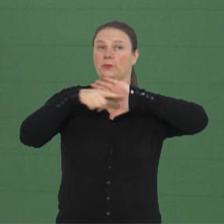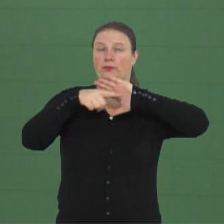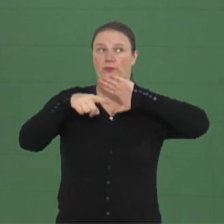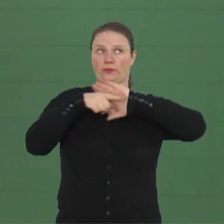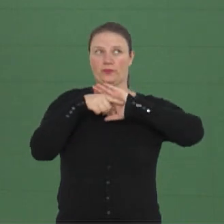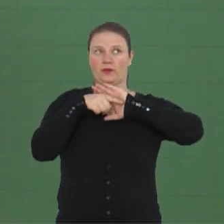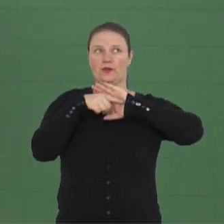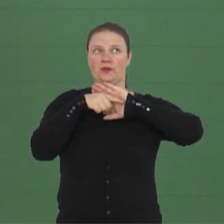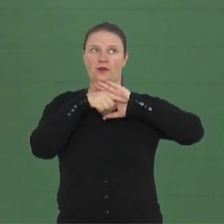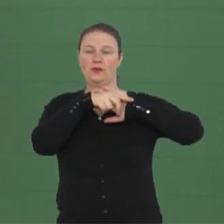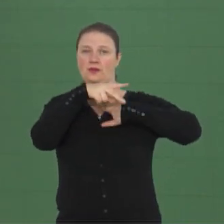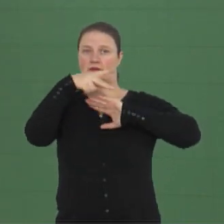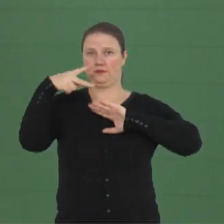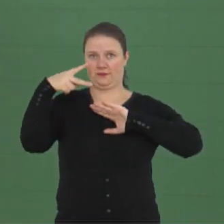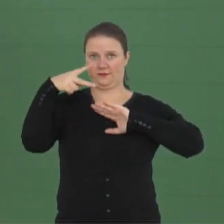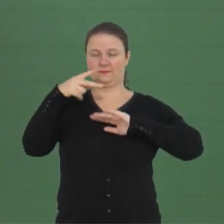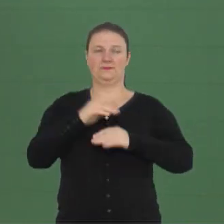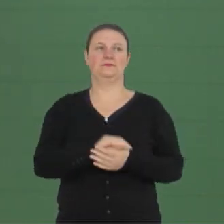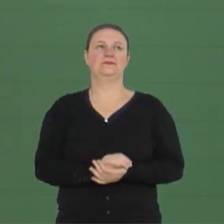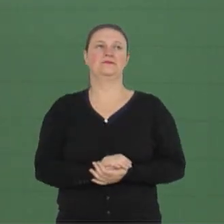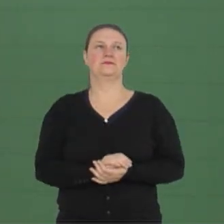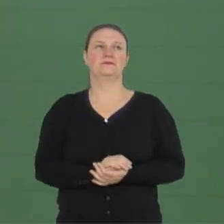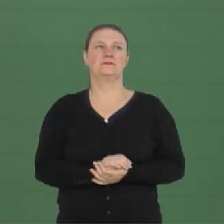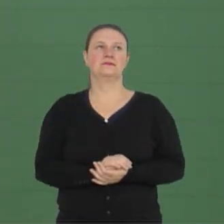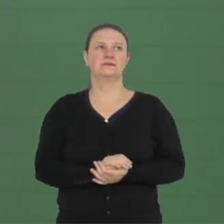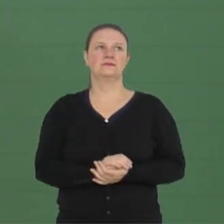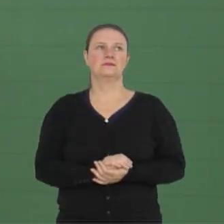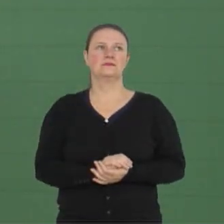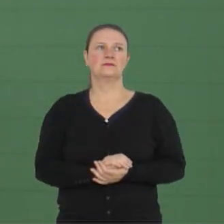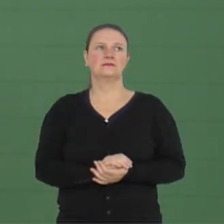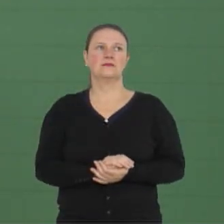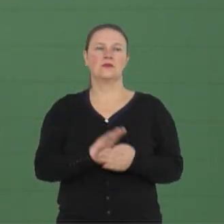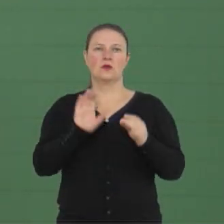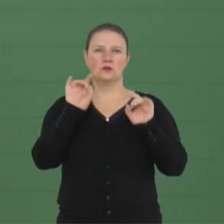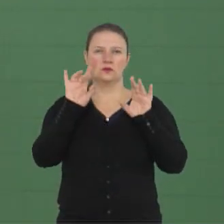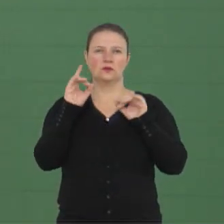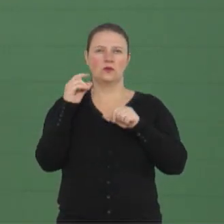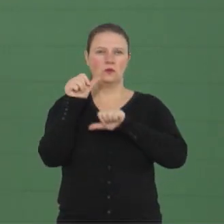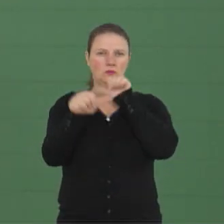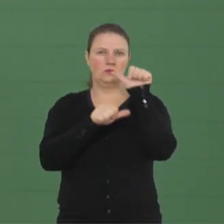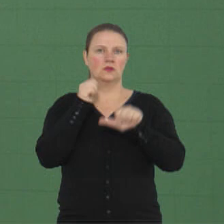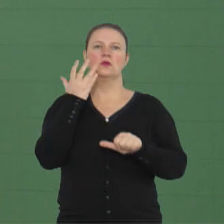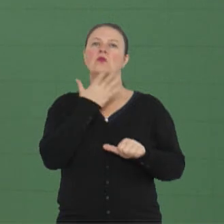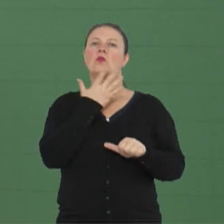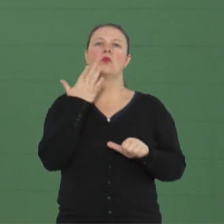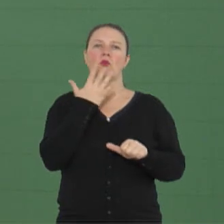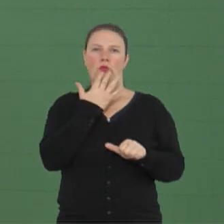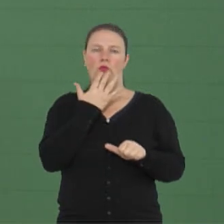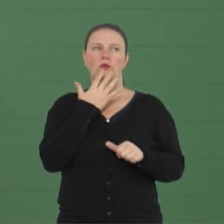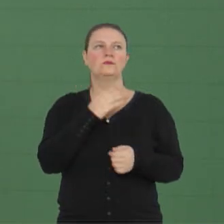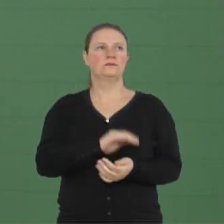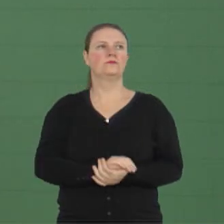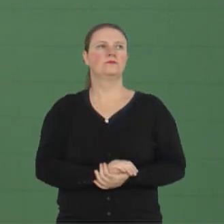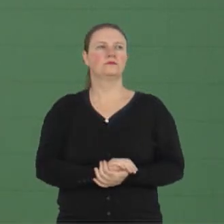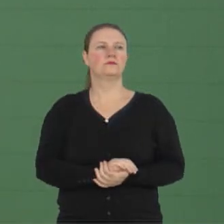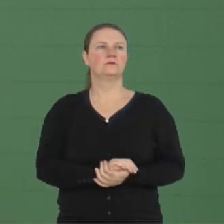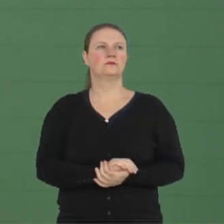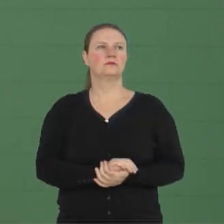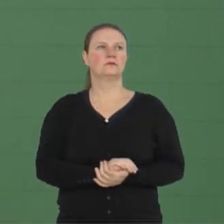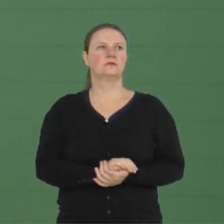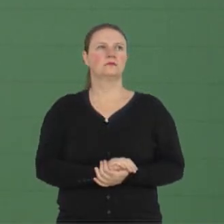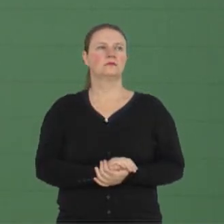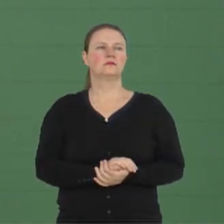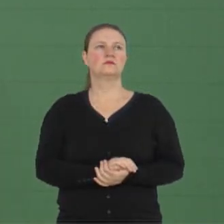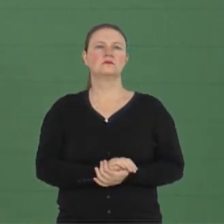já estava lá, olha, o 2. Eu só vou trocar a cor do 18, tá ok? Muito bem.